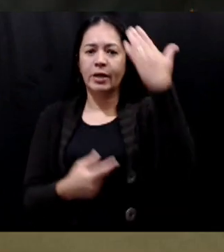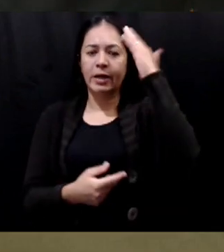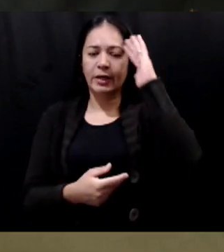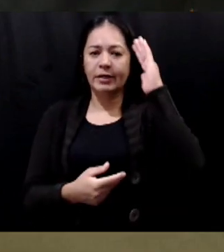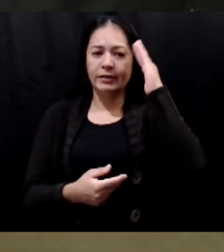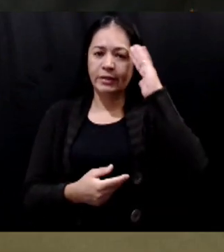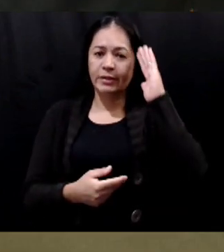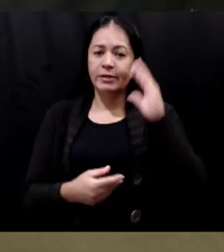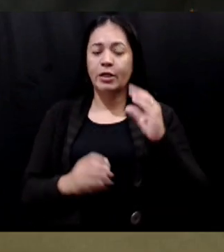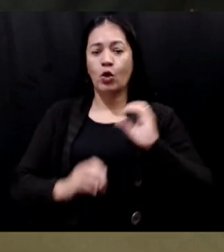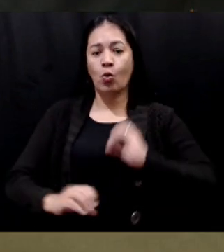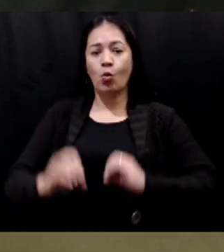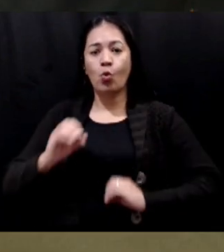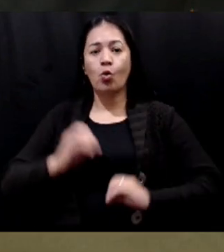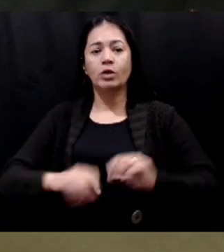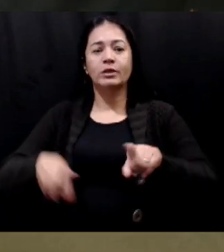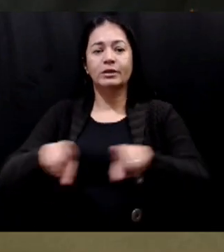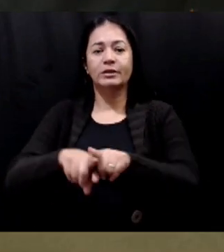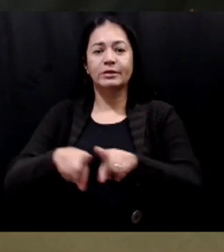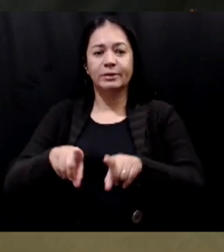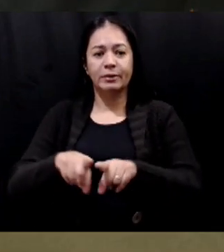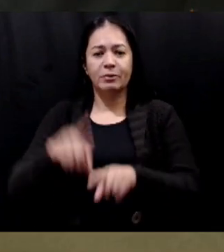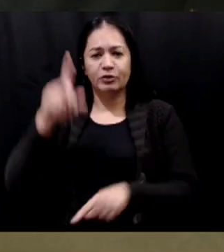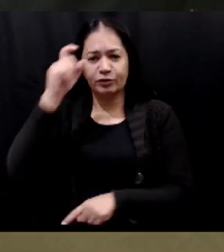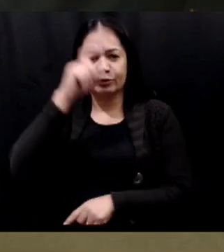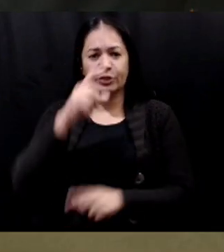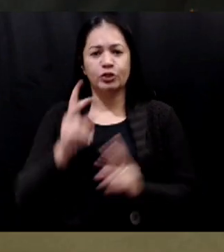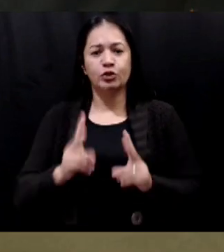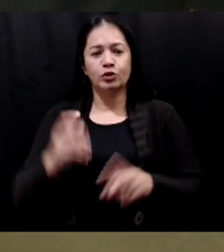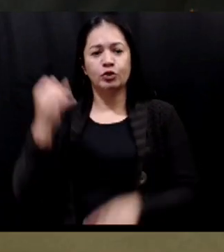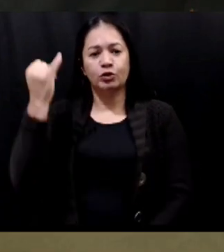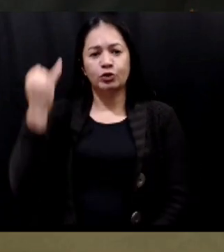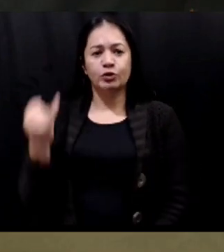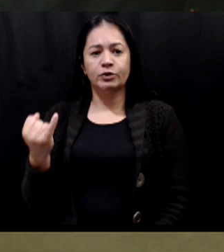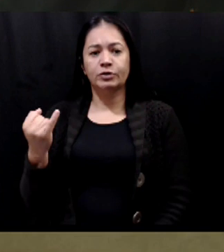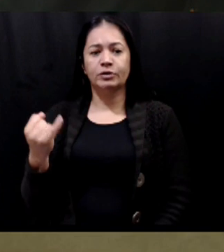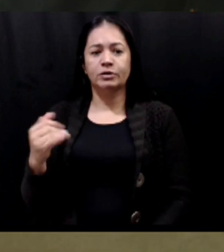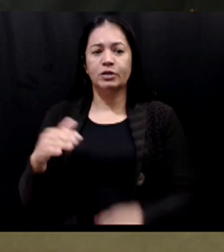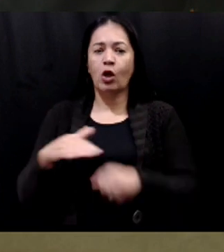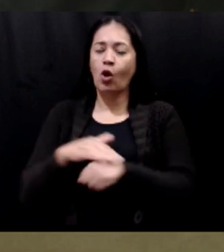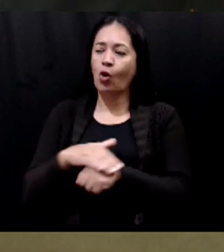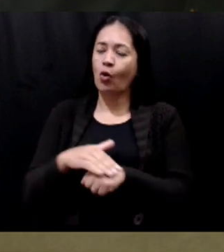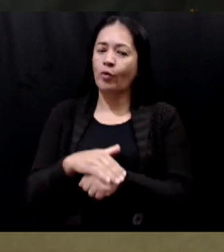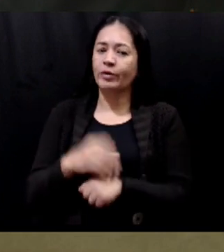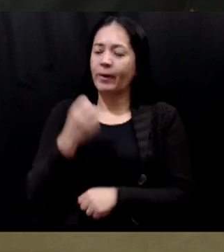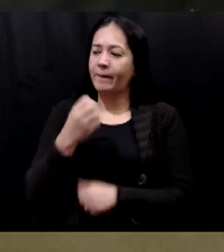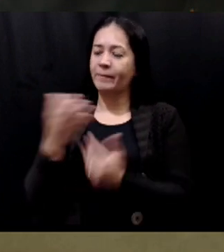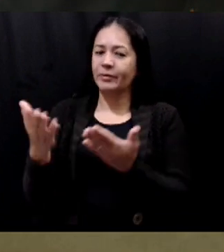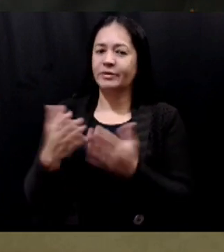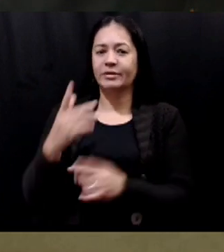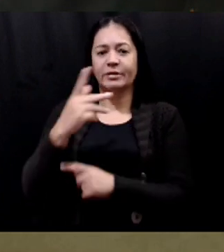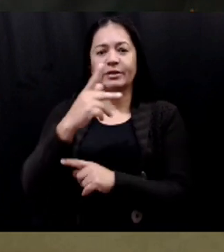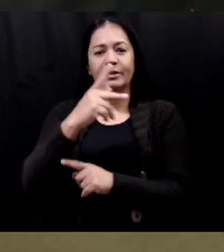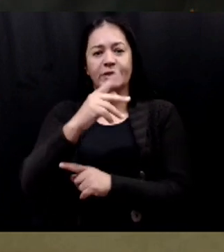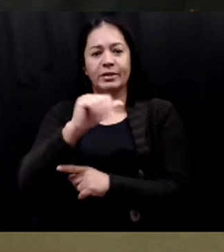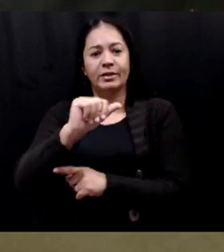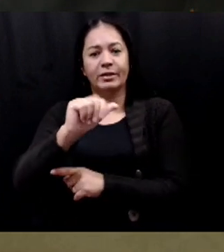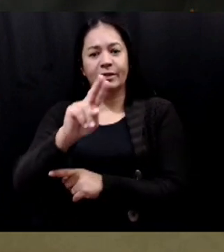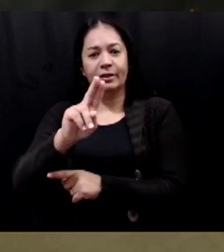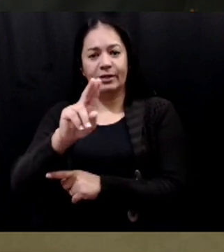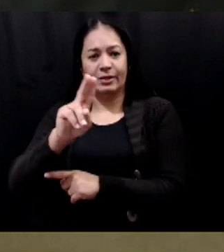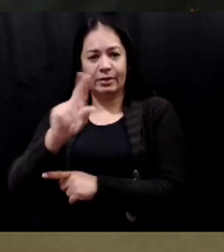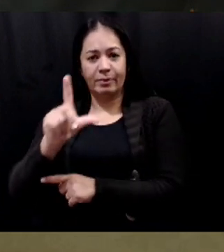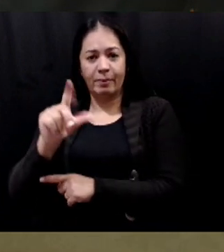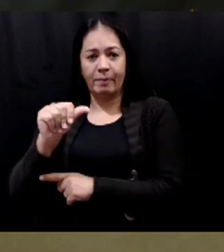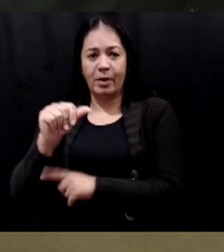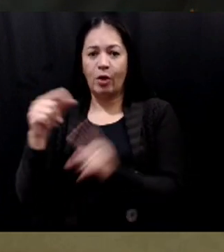dificuldade em manter o peso. Vamos conversar e dar as boas-vindas para Paula Helena de Moraes. Ela é foléis, né? Ela é